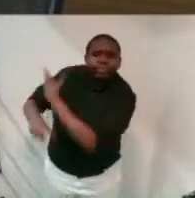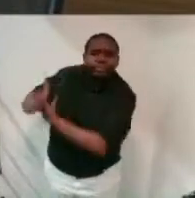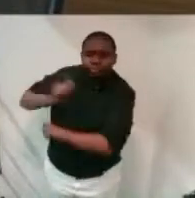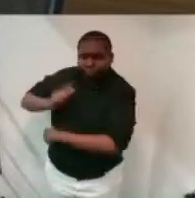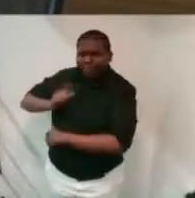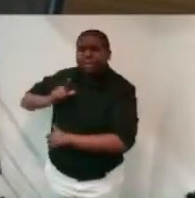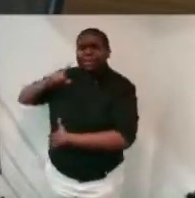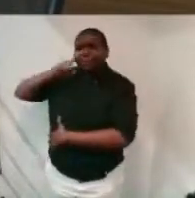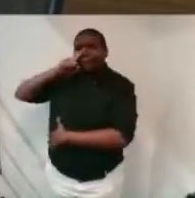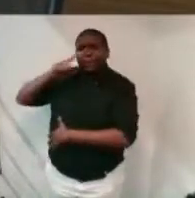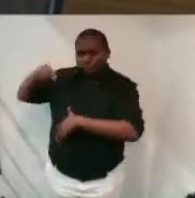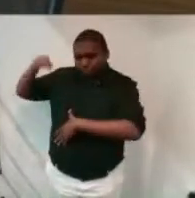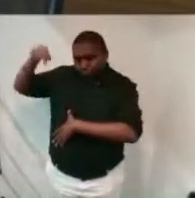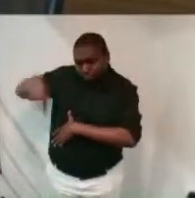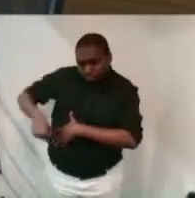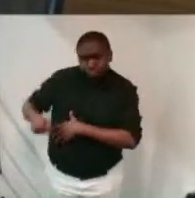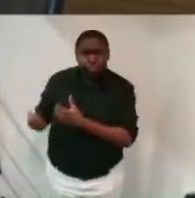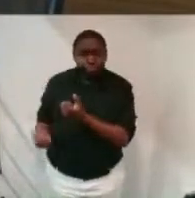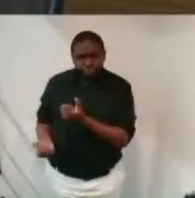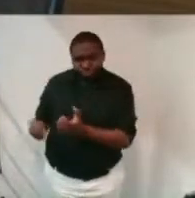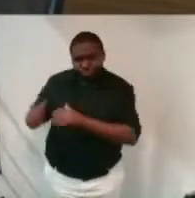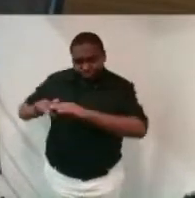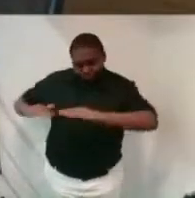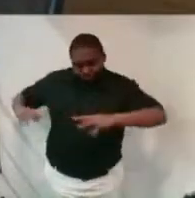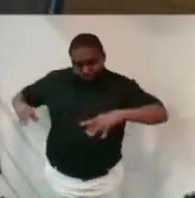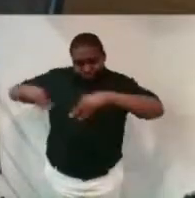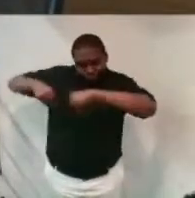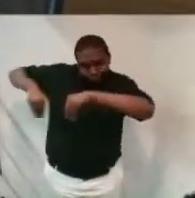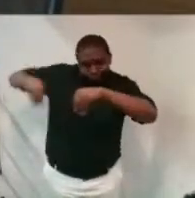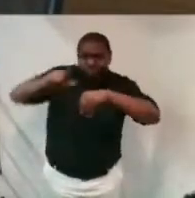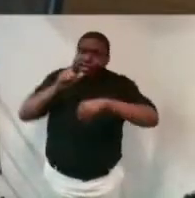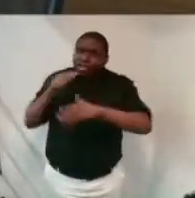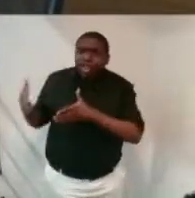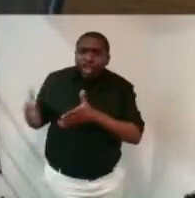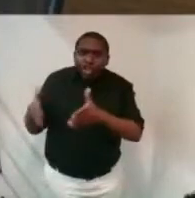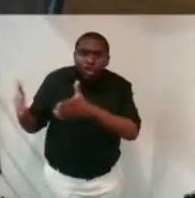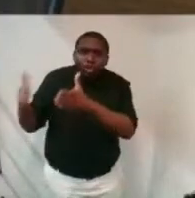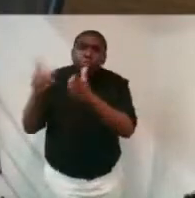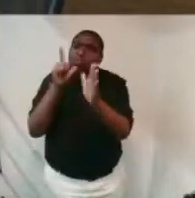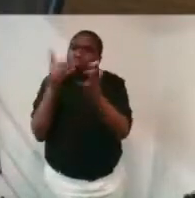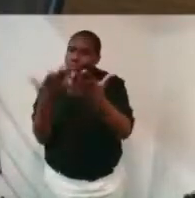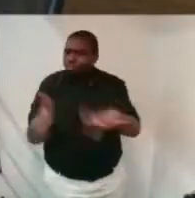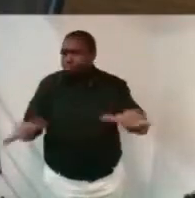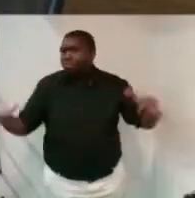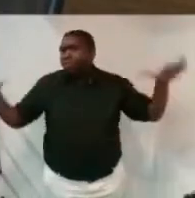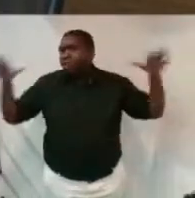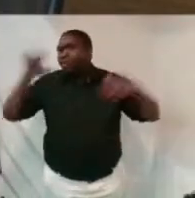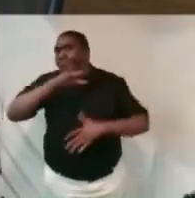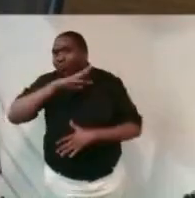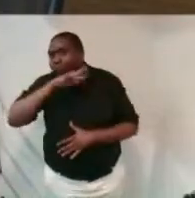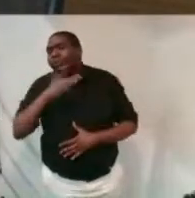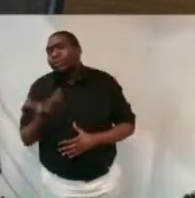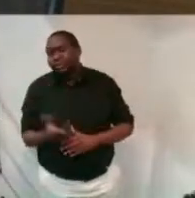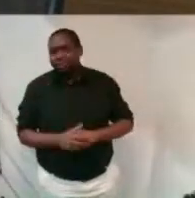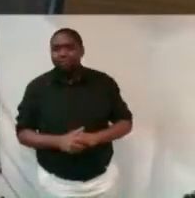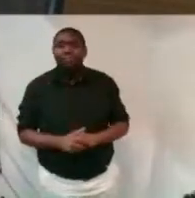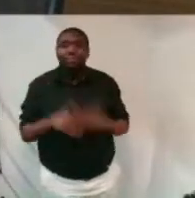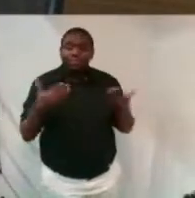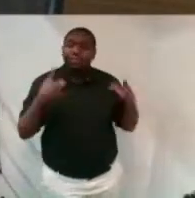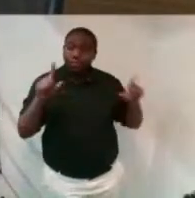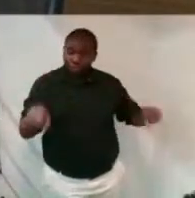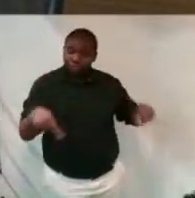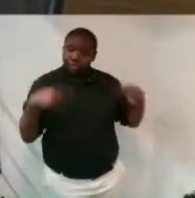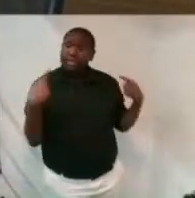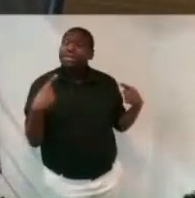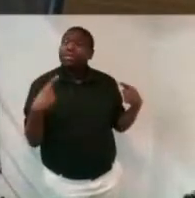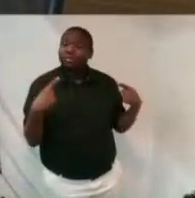danos ao solo, aos lençóis freáticos, aos rios e aos mares. Os desafios colocados pela gestão dos